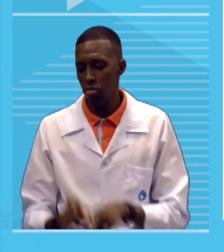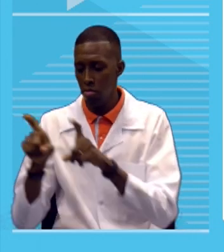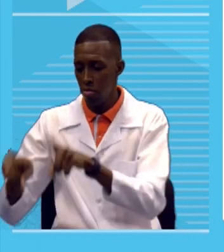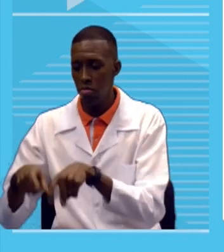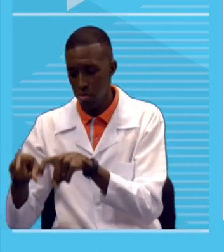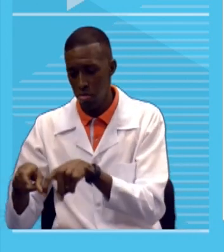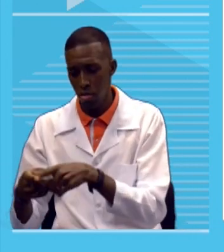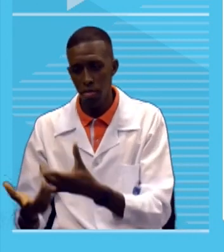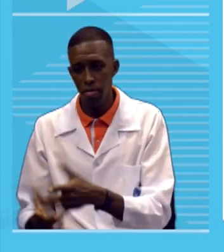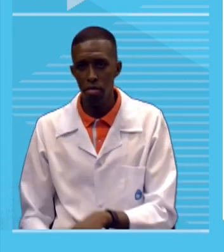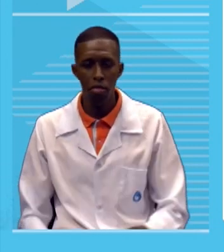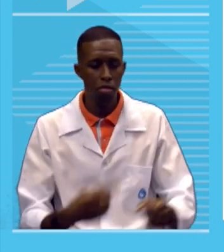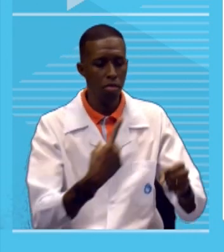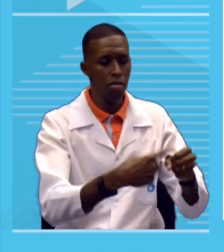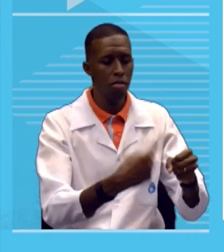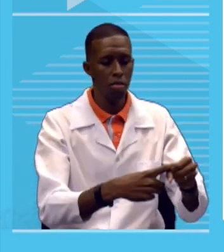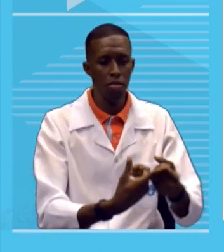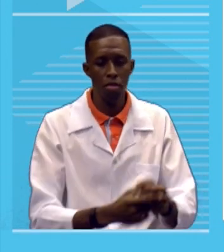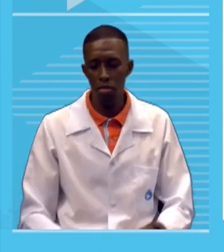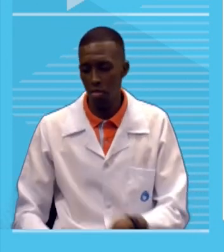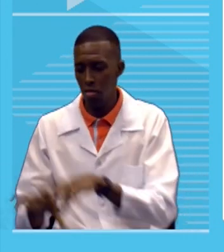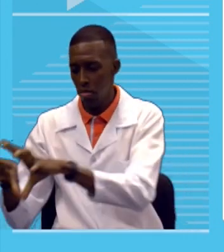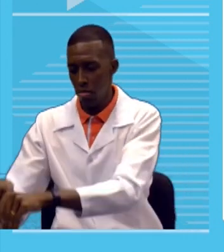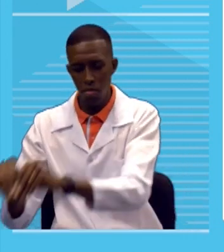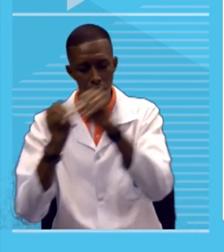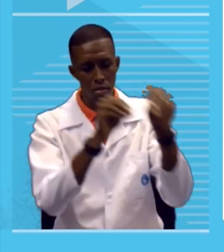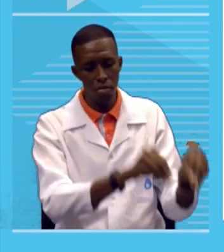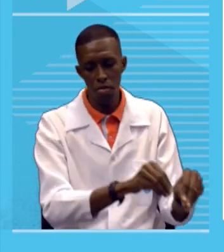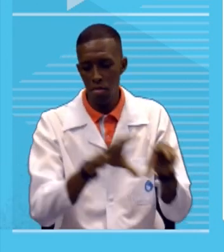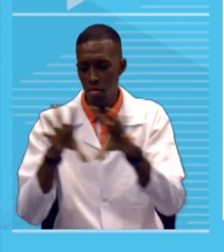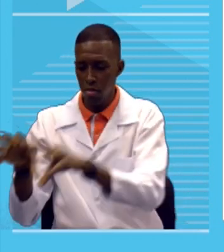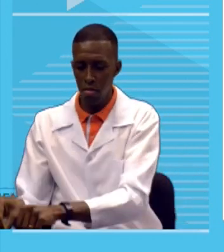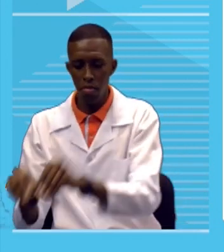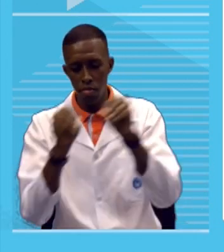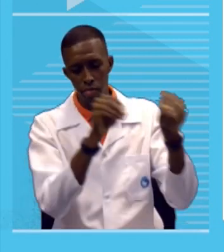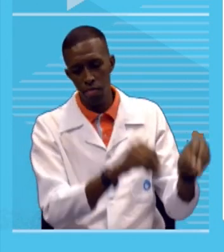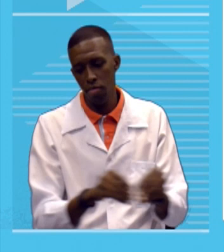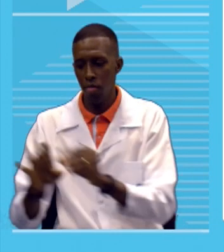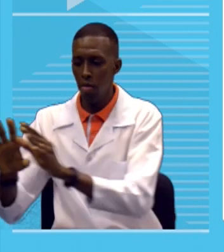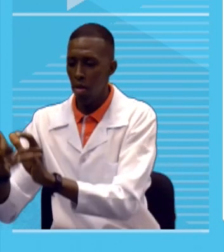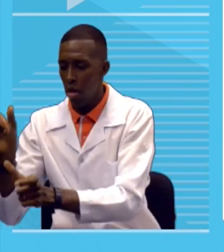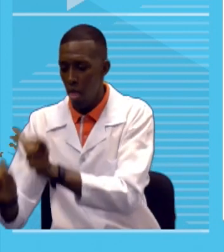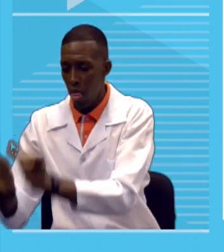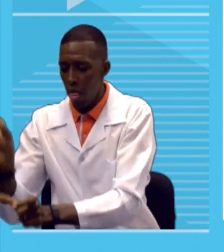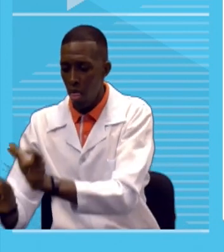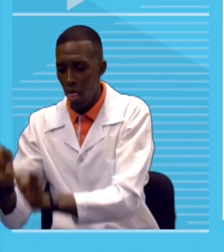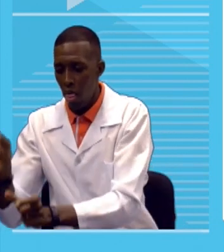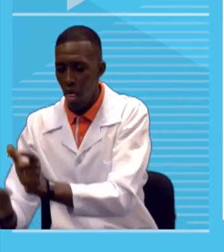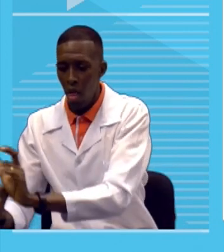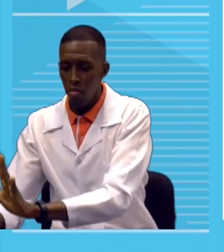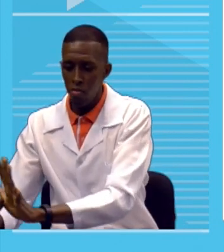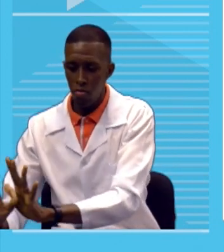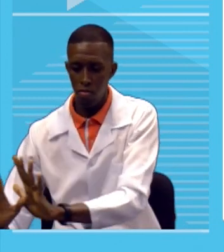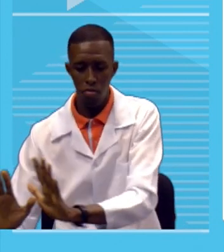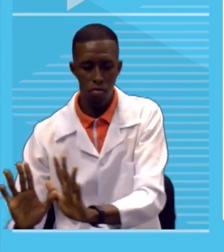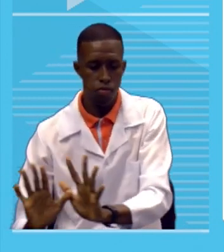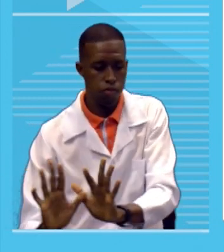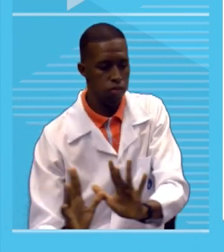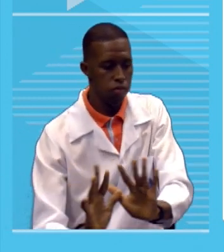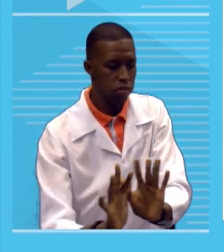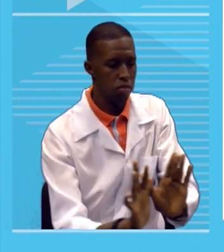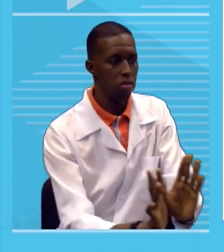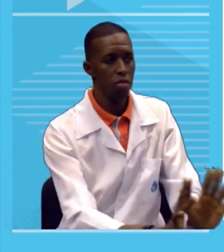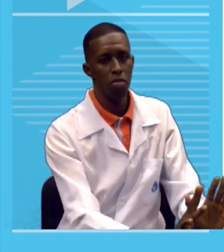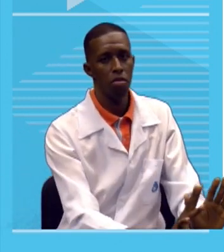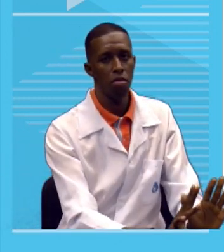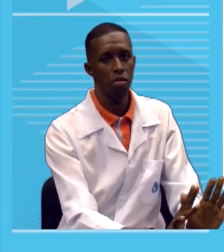de qualidade. Então, ainda existe muito essa ideia, né? Mas a gente também precisa lembrar que esses espaços urbanos,